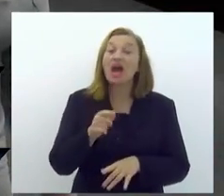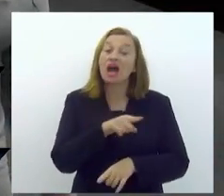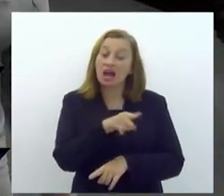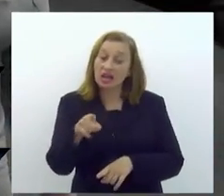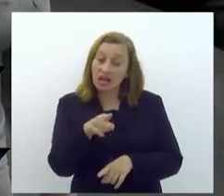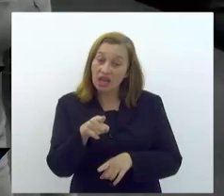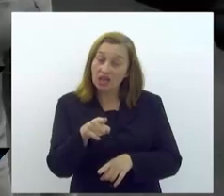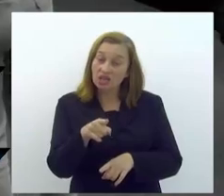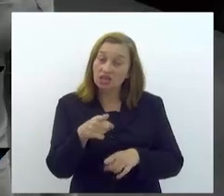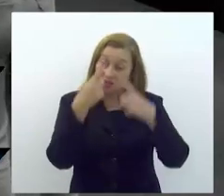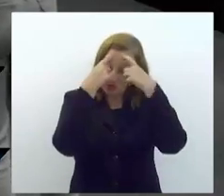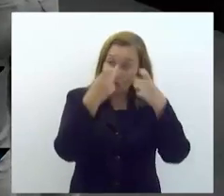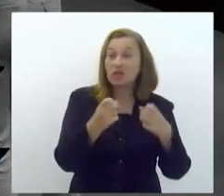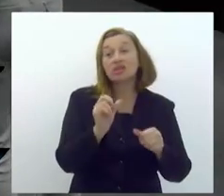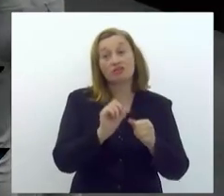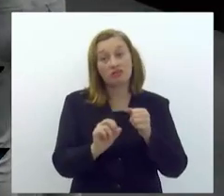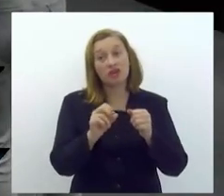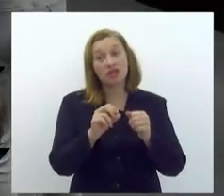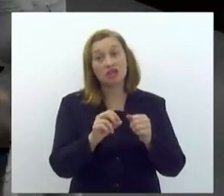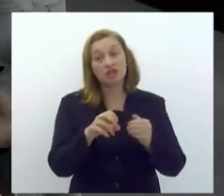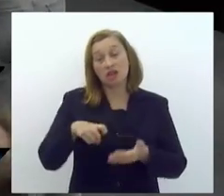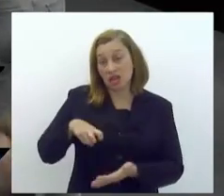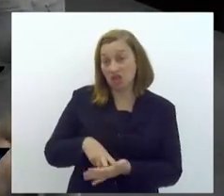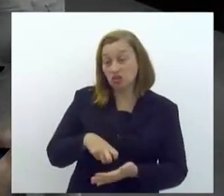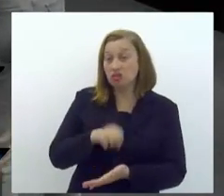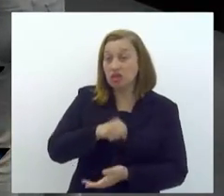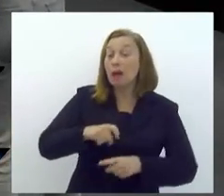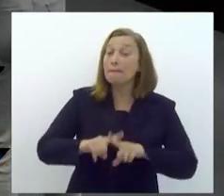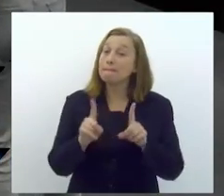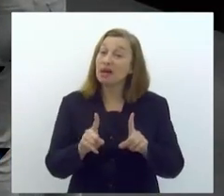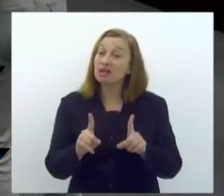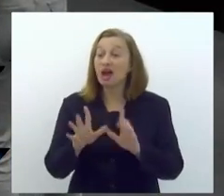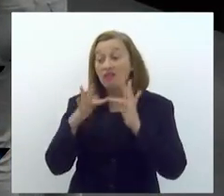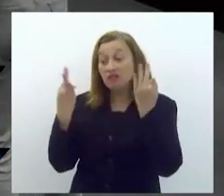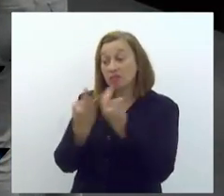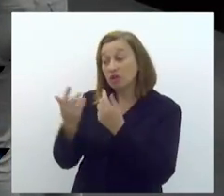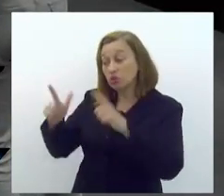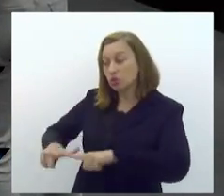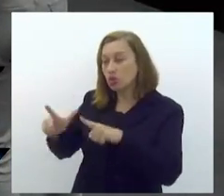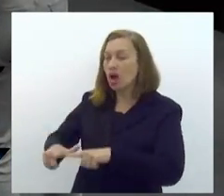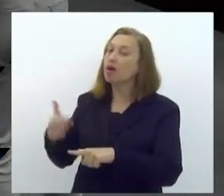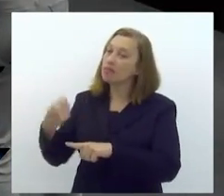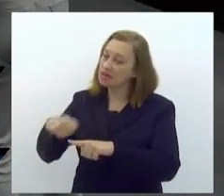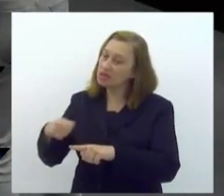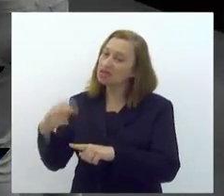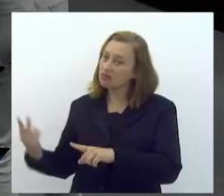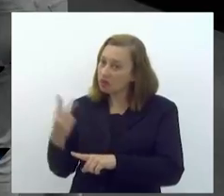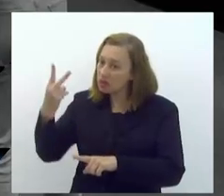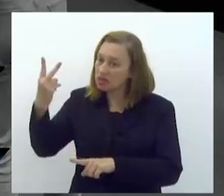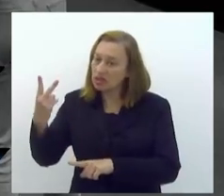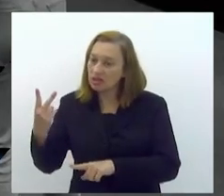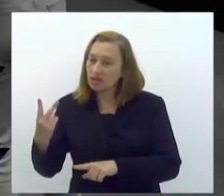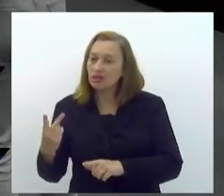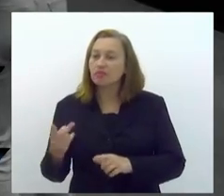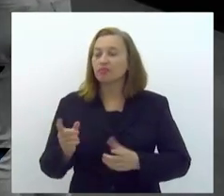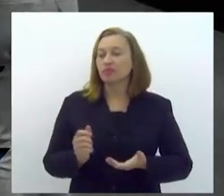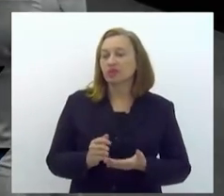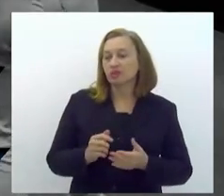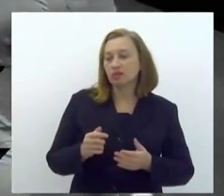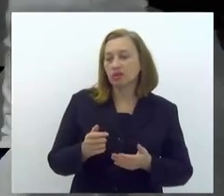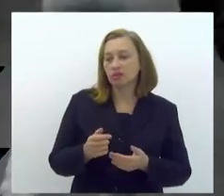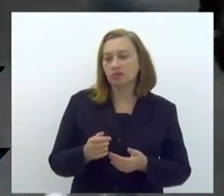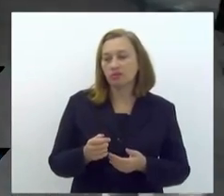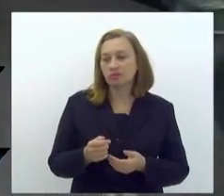agressões que vão responder que respondam mas as famílias de Lumiar precisam ser preservados e eu sei que a partir do mandato de vossa excelência também